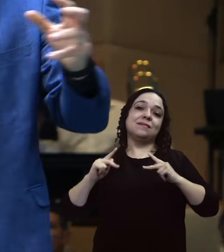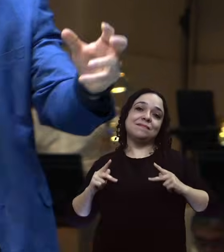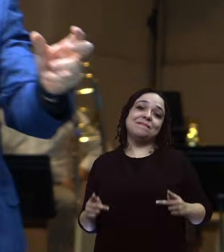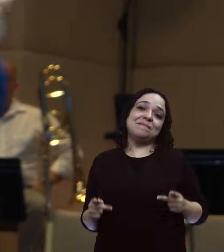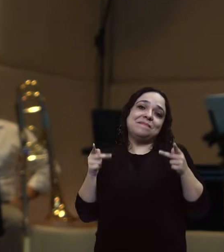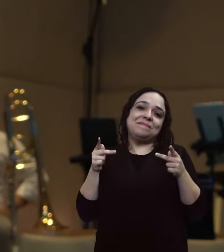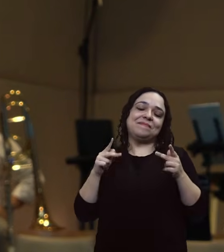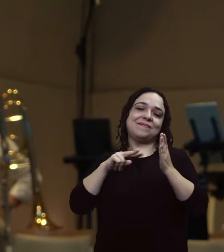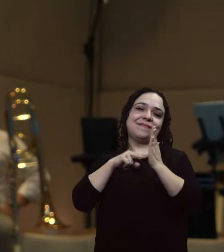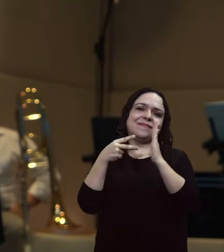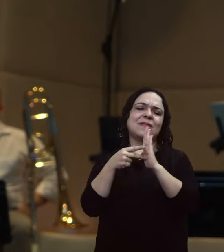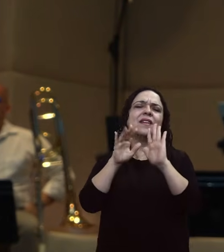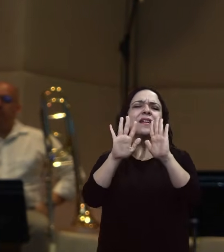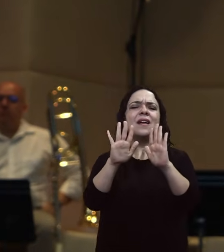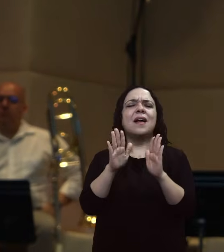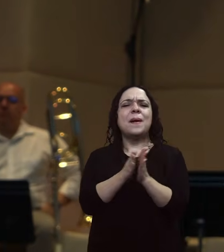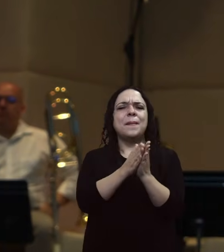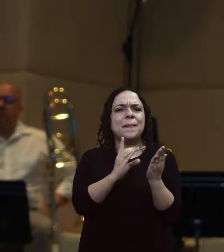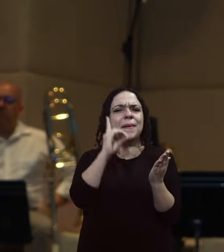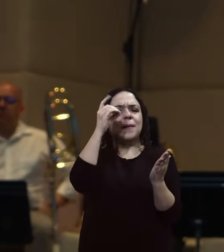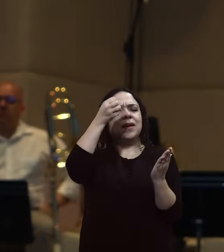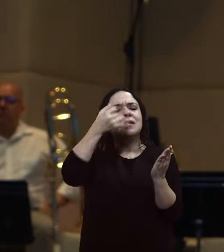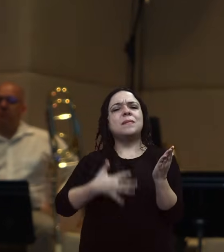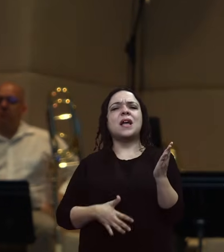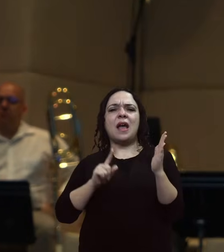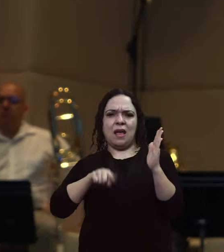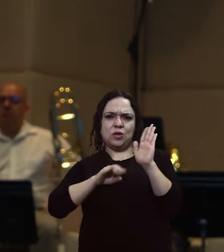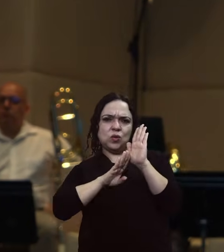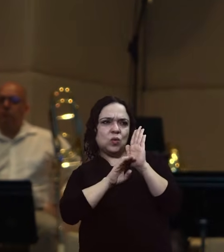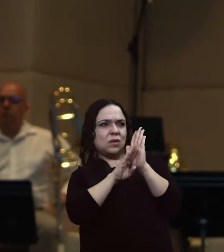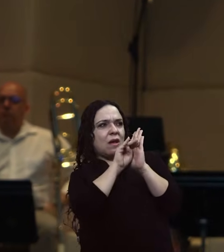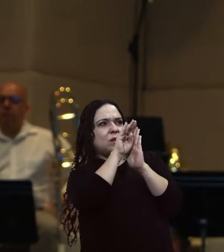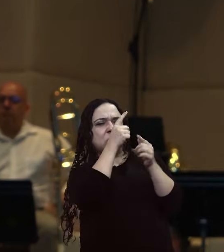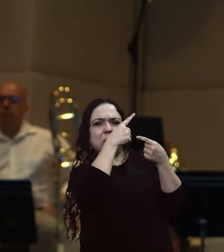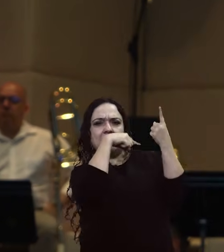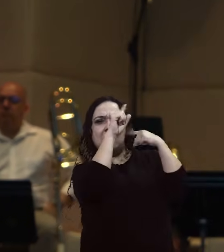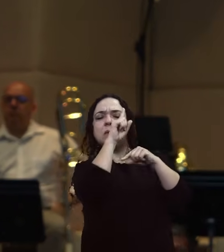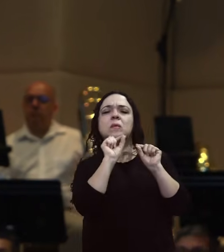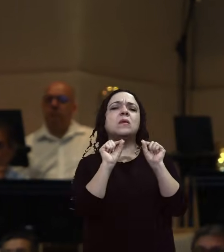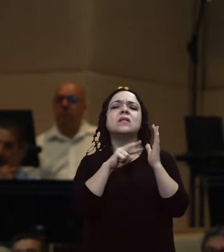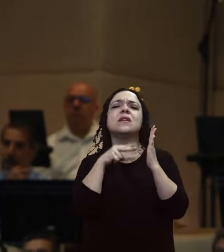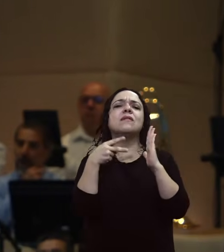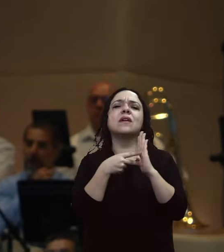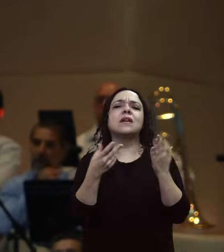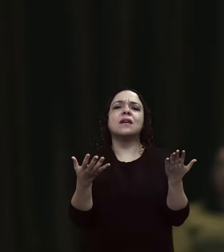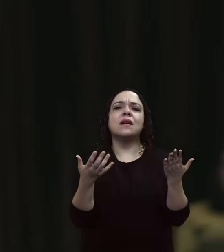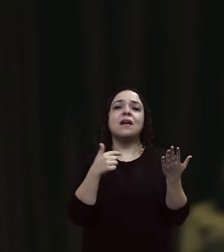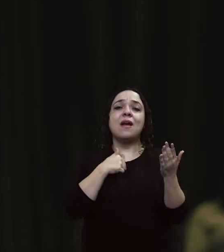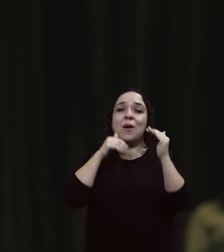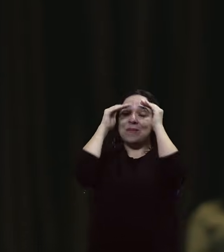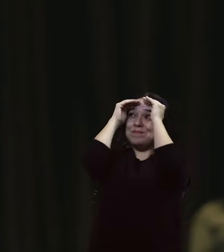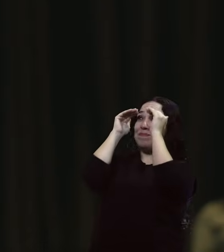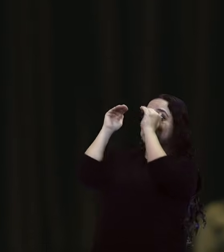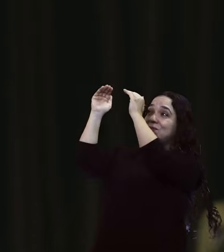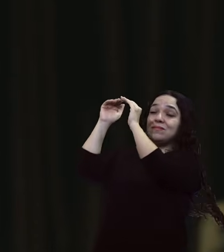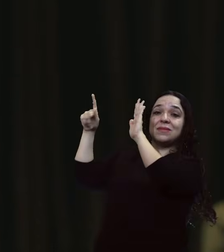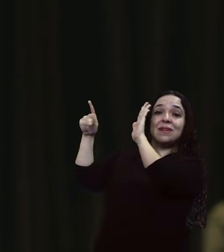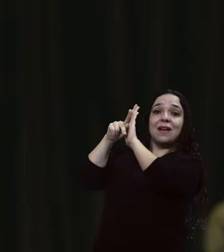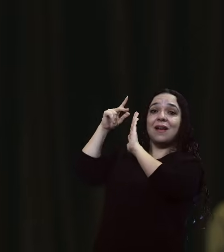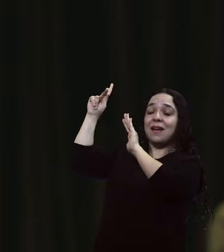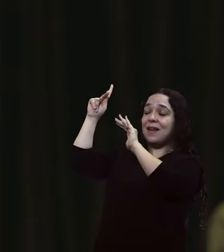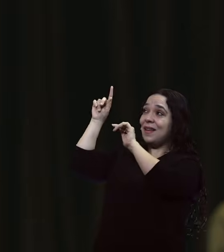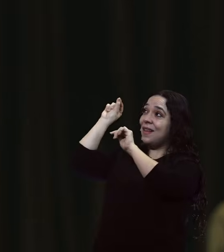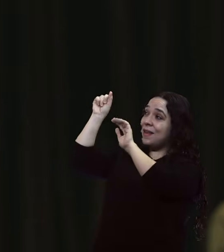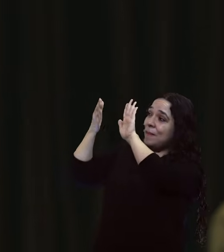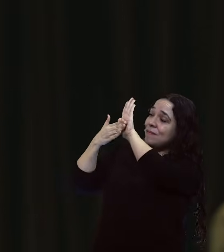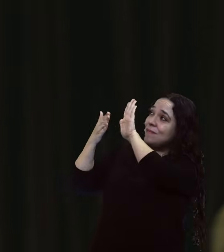é sucesso na perspectiva bíblica? Sucesso na perspectiva bíblica é cumprir todo o propósito de